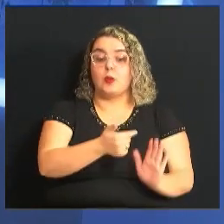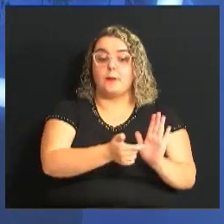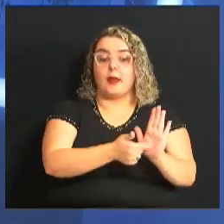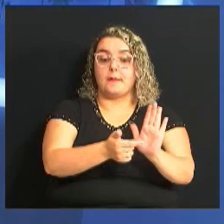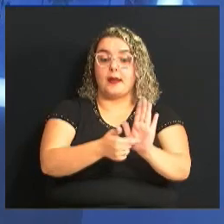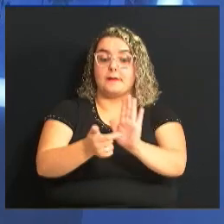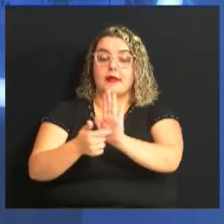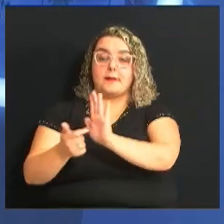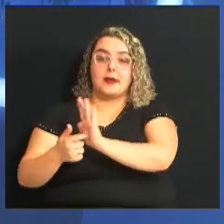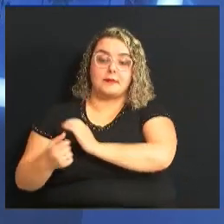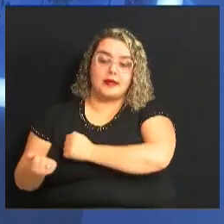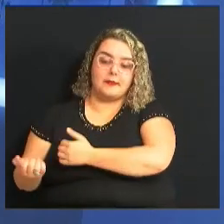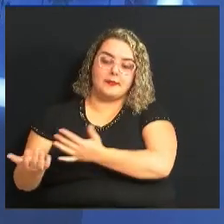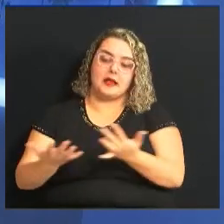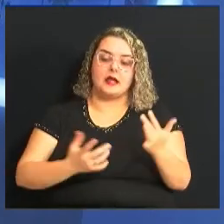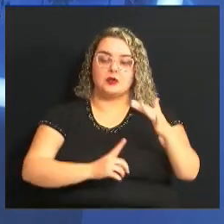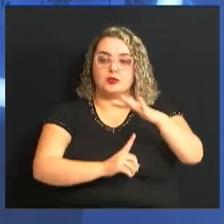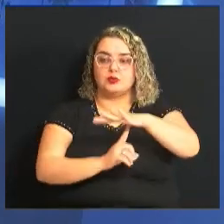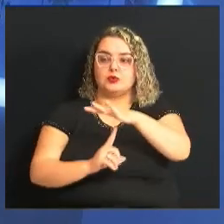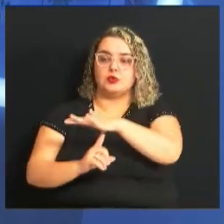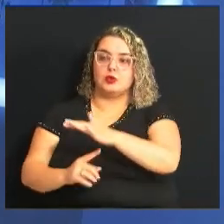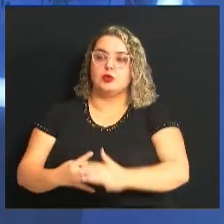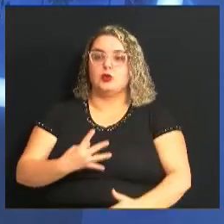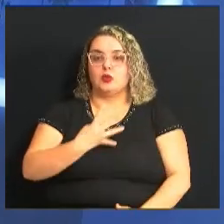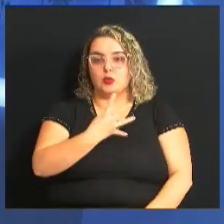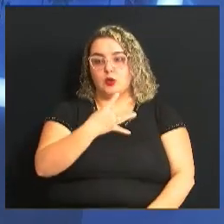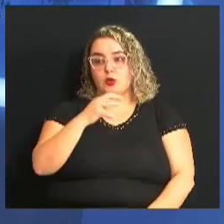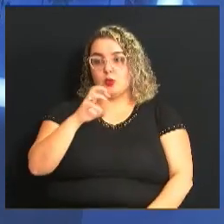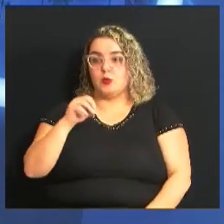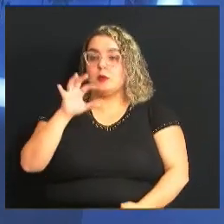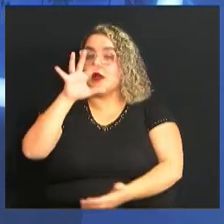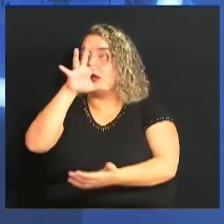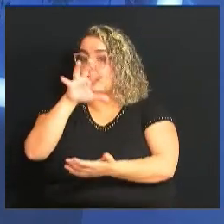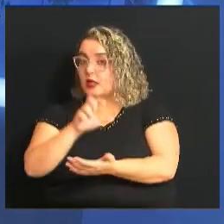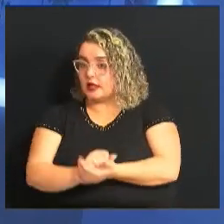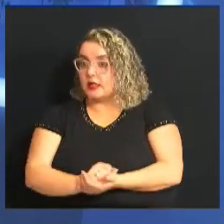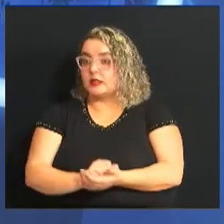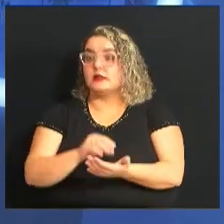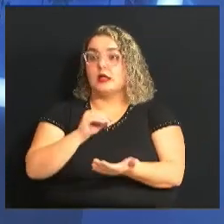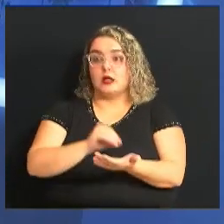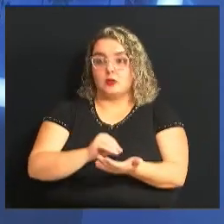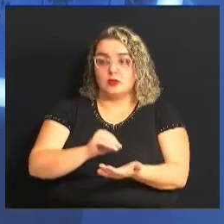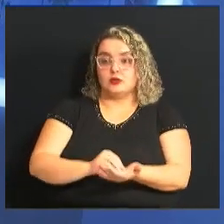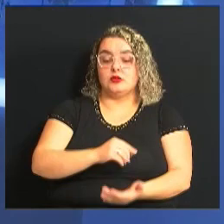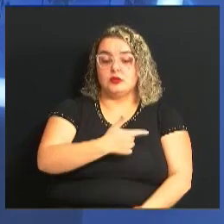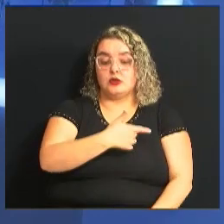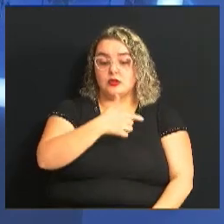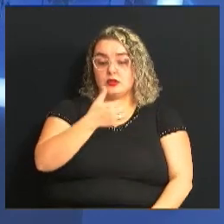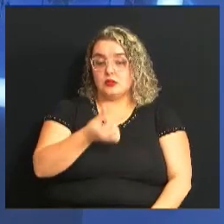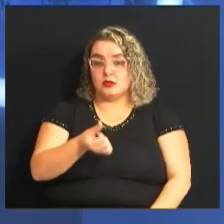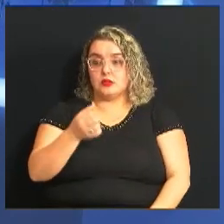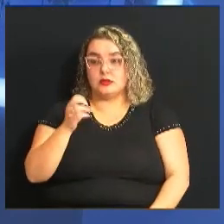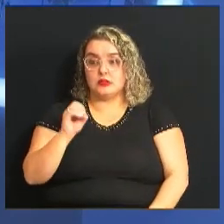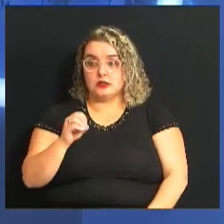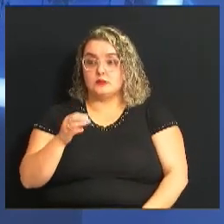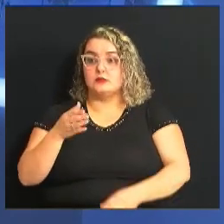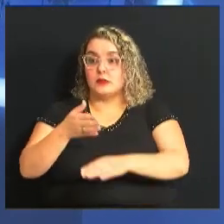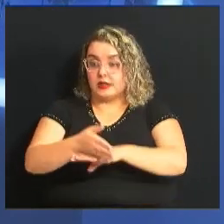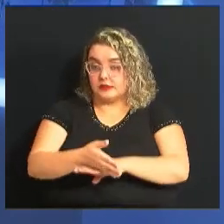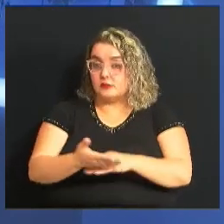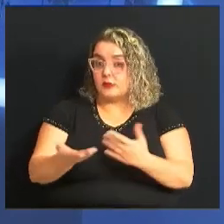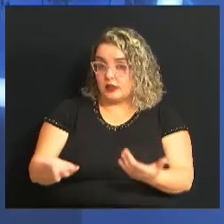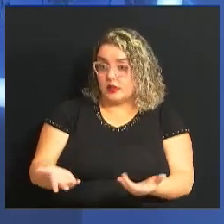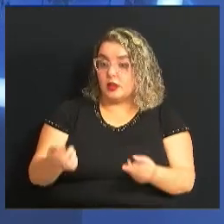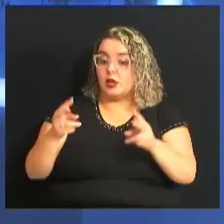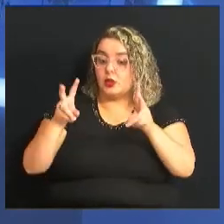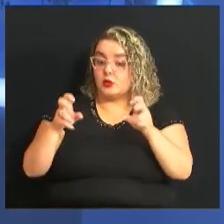Nós chegamos agora a 400 inscritas. Na última edição, foram 260 participantes. E o tema